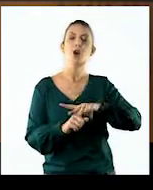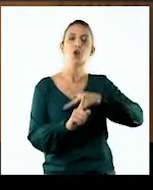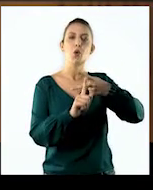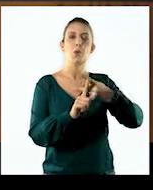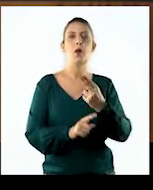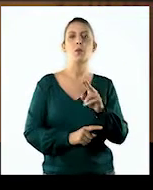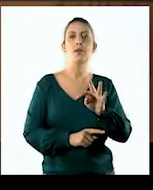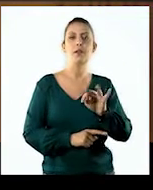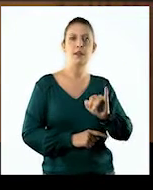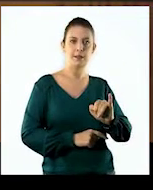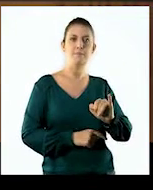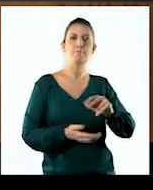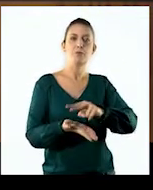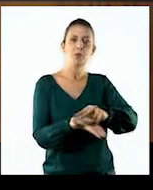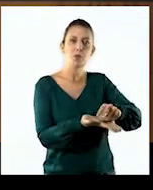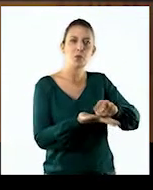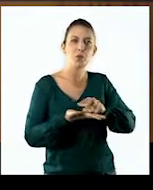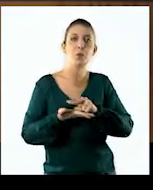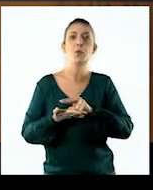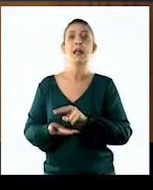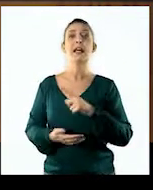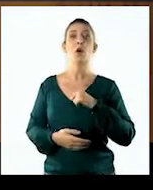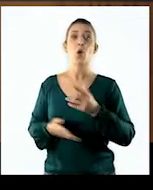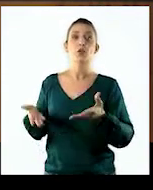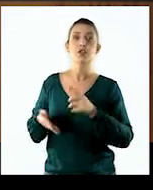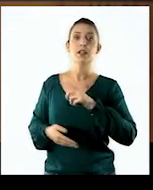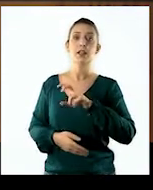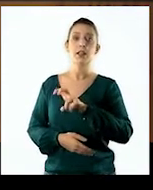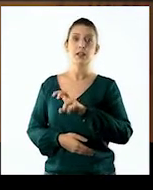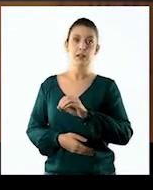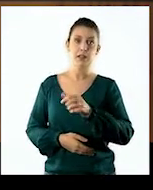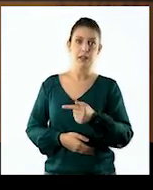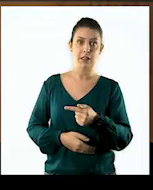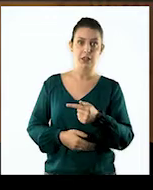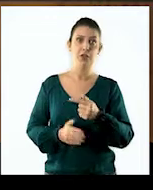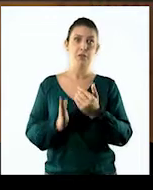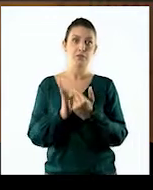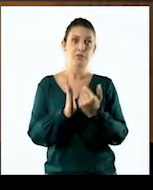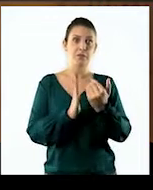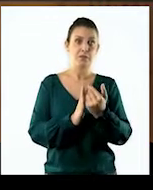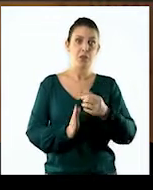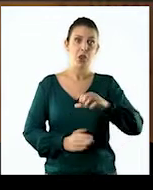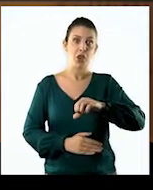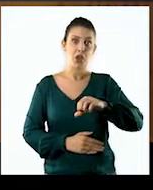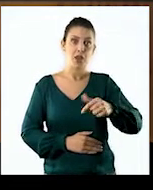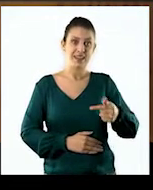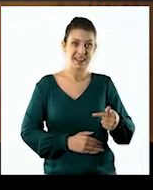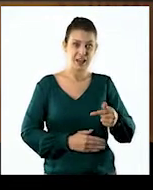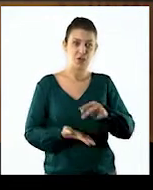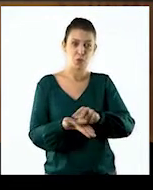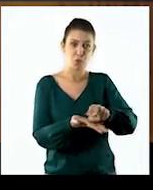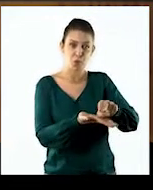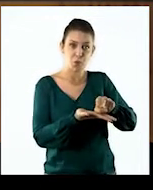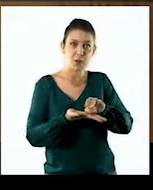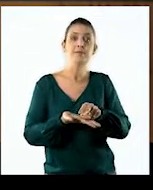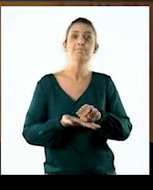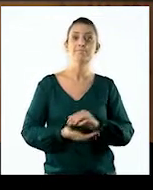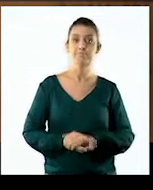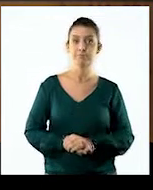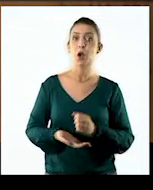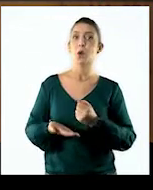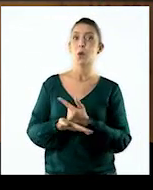o número de uti na cidade passando de 507 para 997